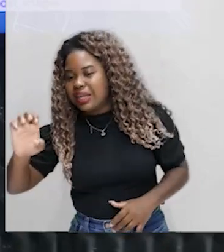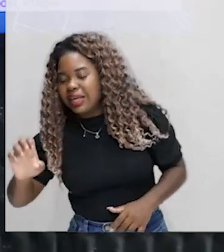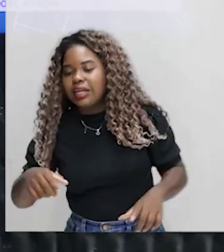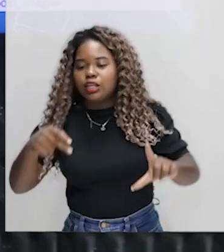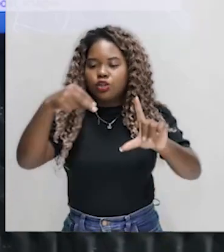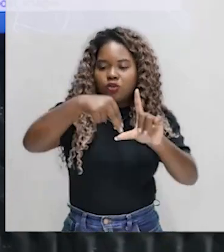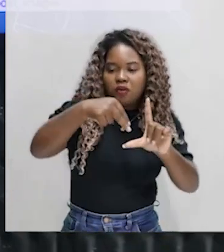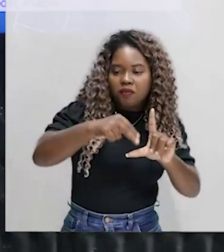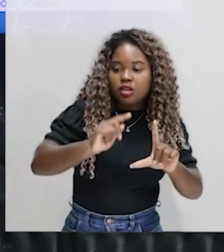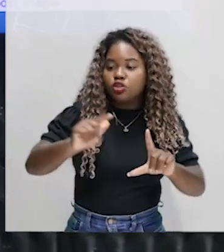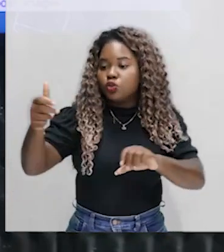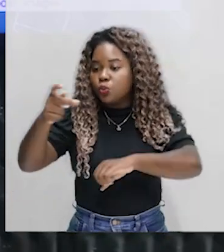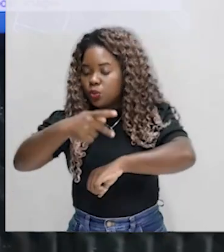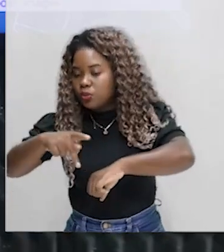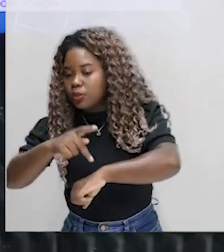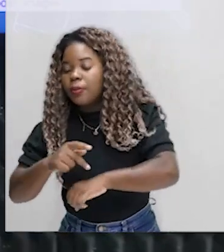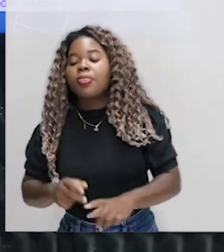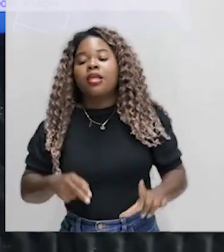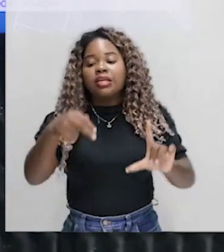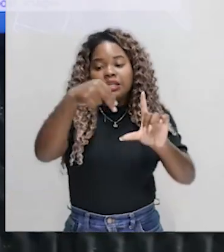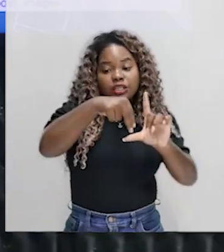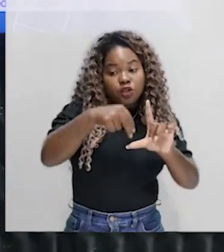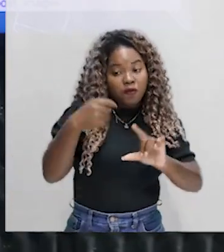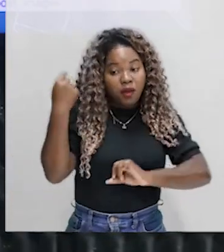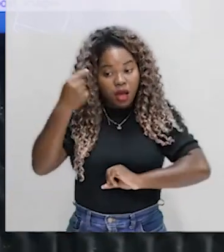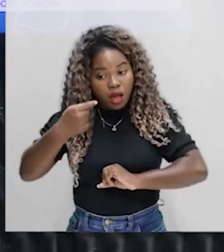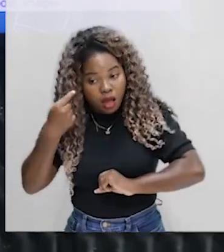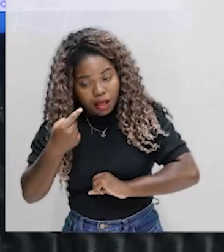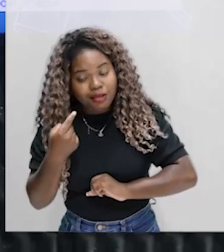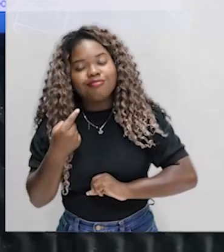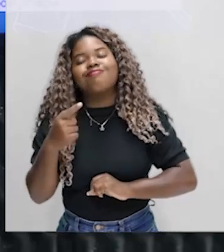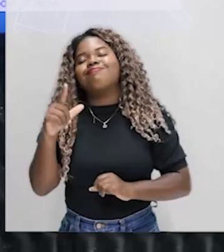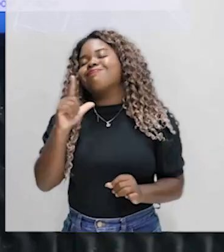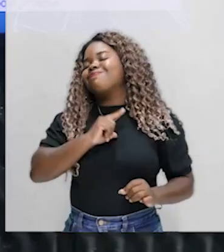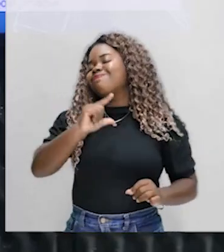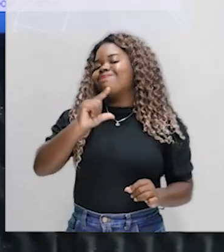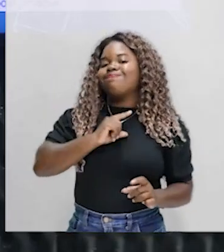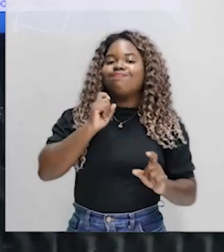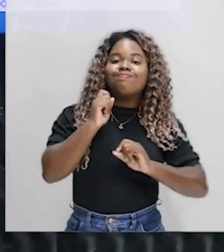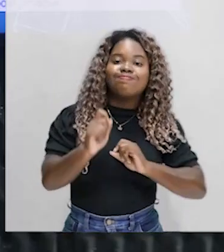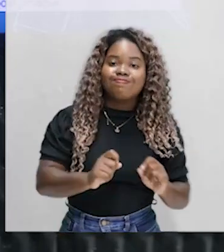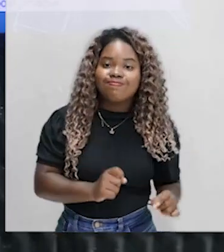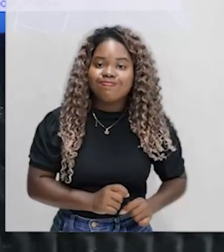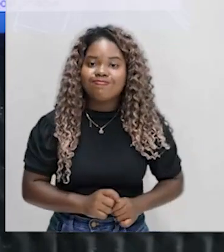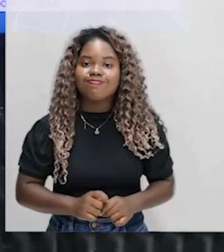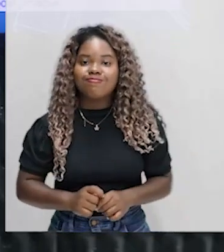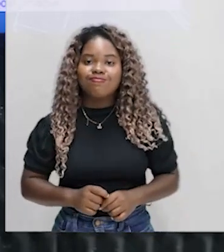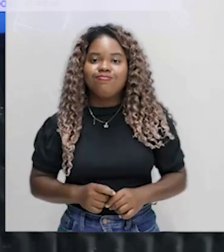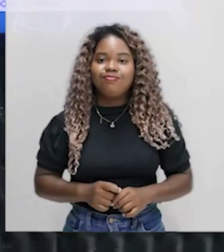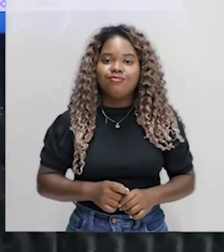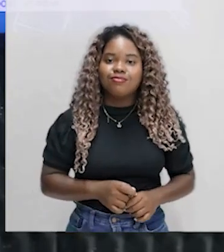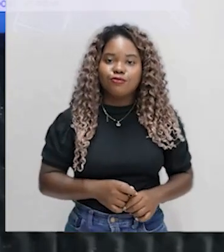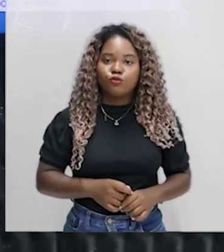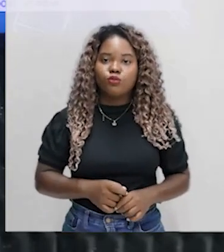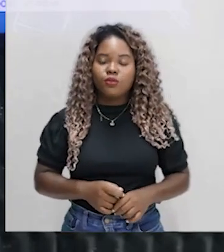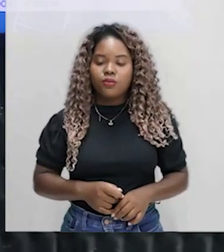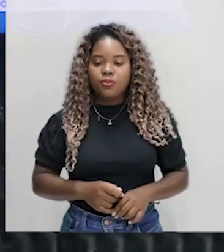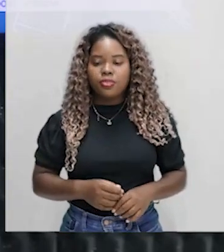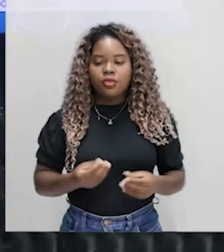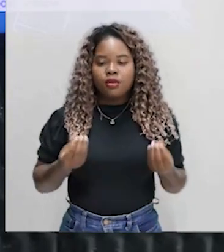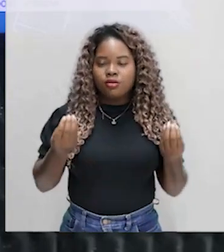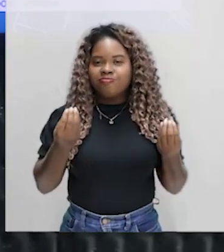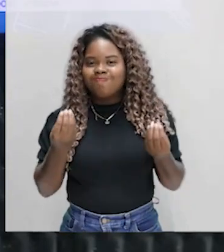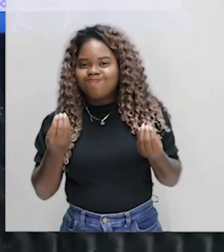novelas estrangeiras. E as novelas espanholas, elas têm uma